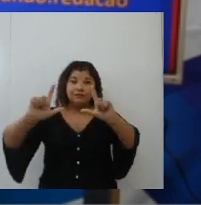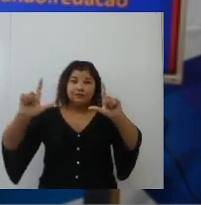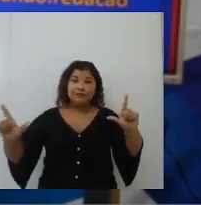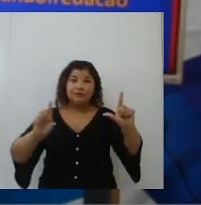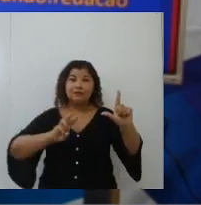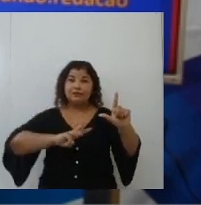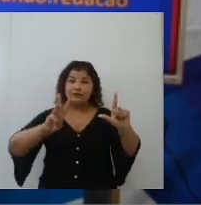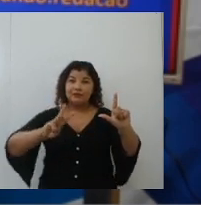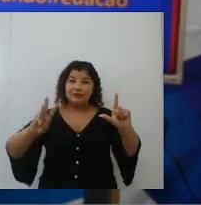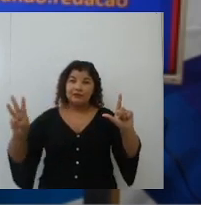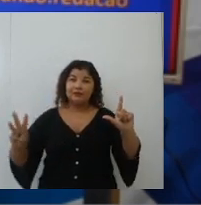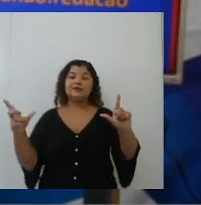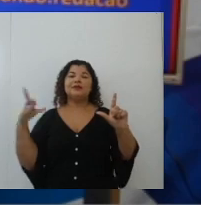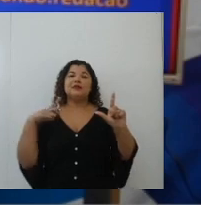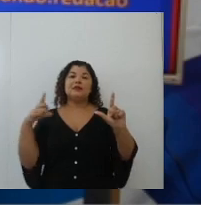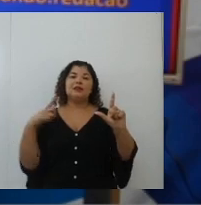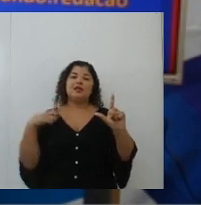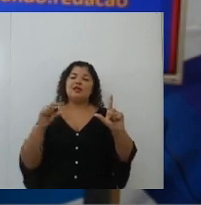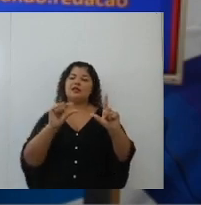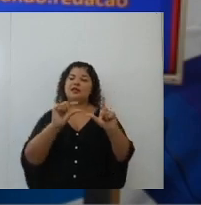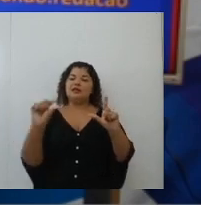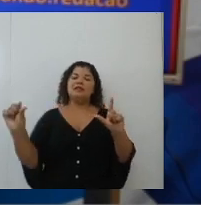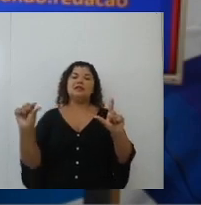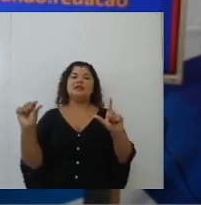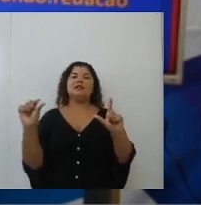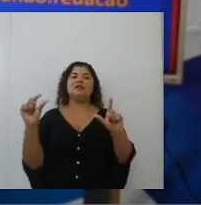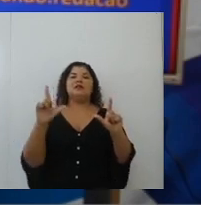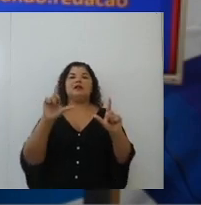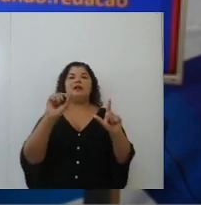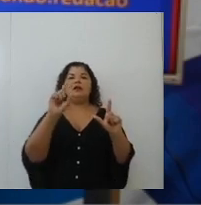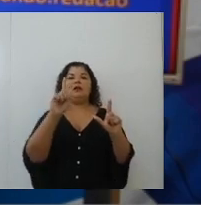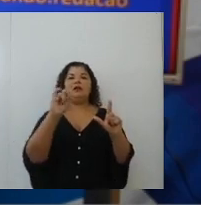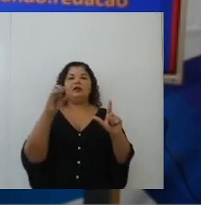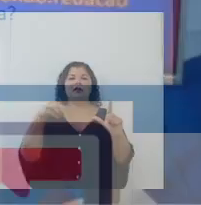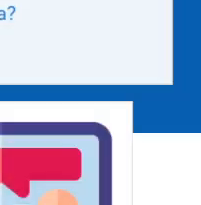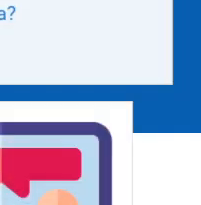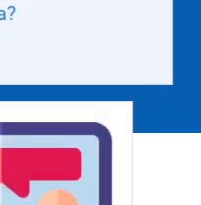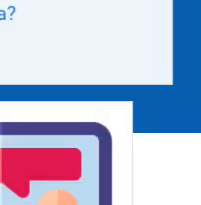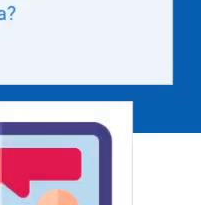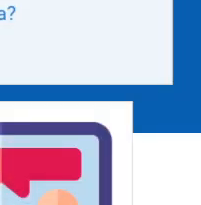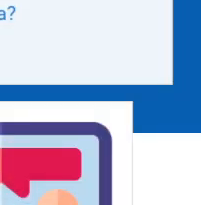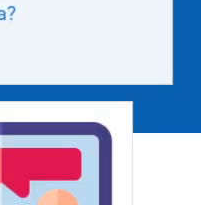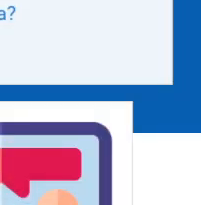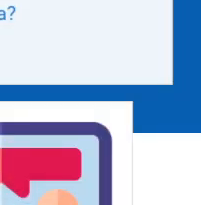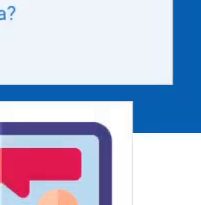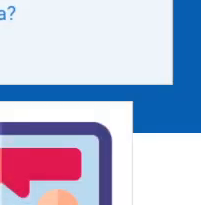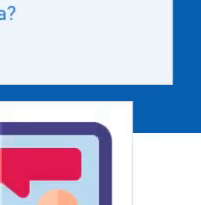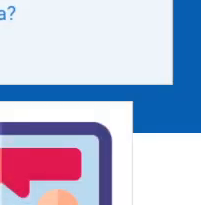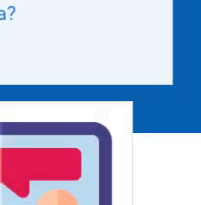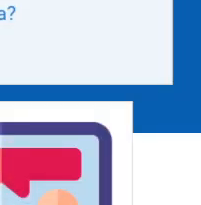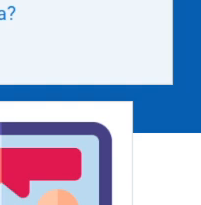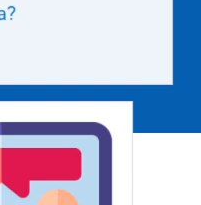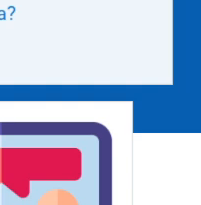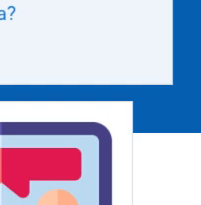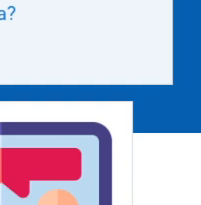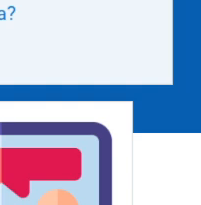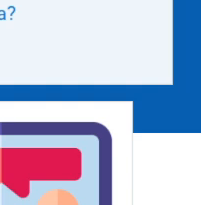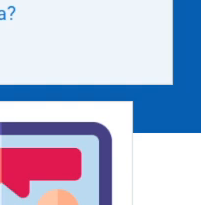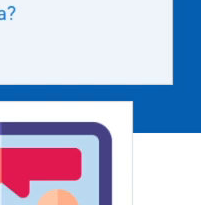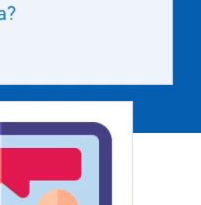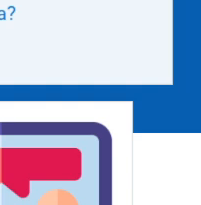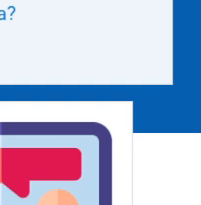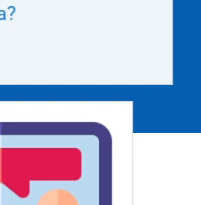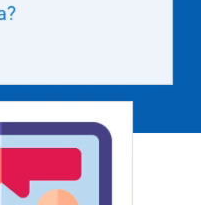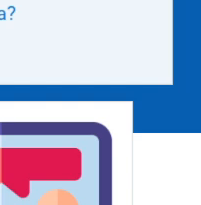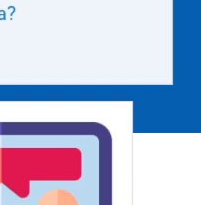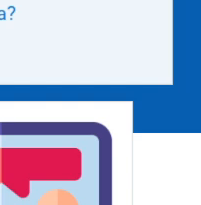para acessar? Vai pedir o login e vai pedir a tua senha. Na hora que você entrar, pede o login e a senha. O que é que você vai